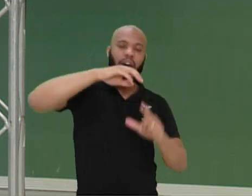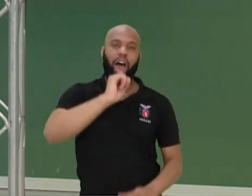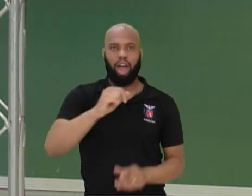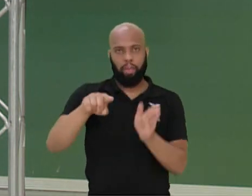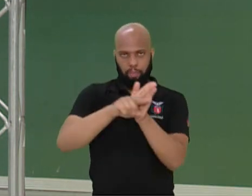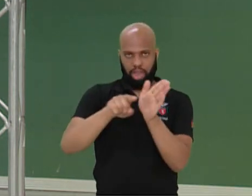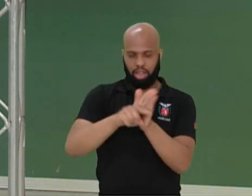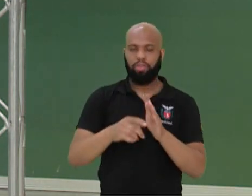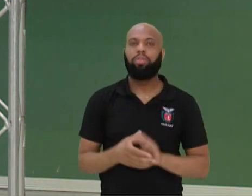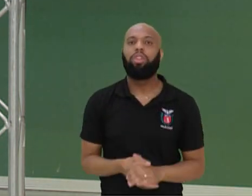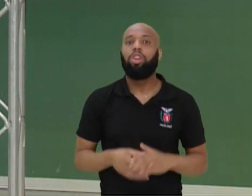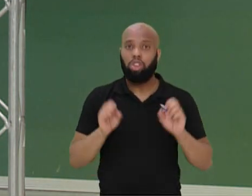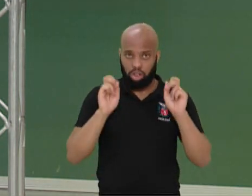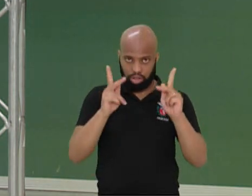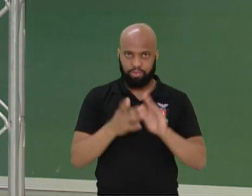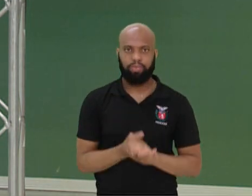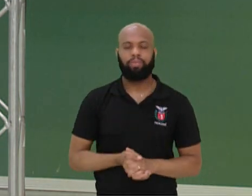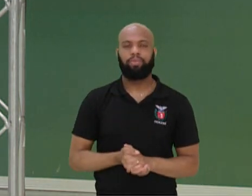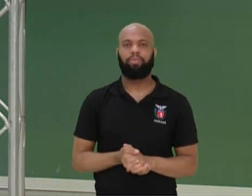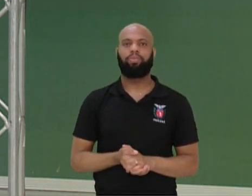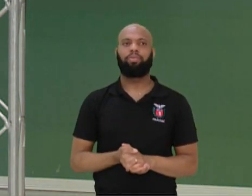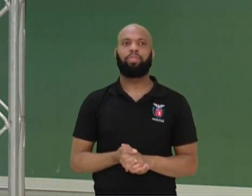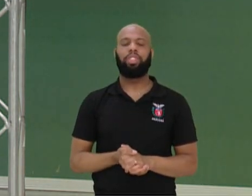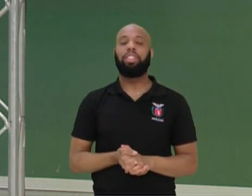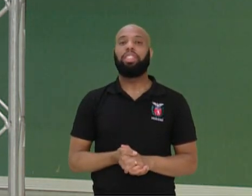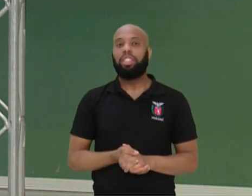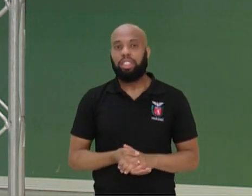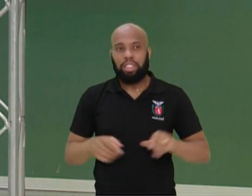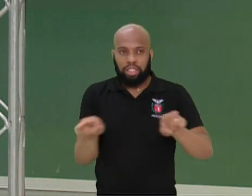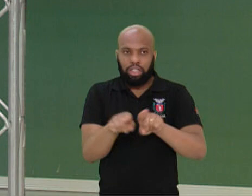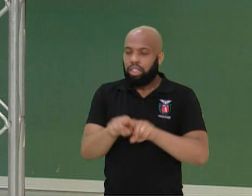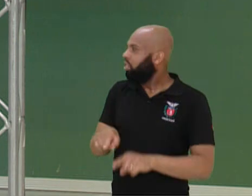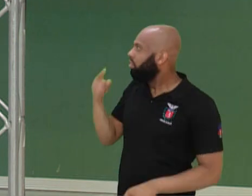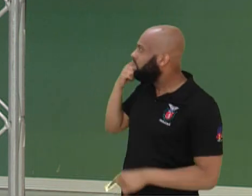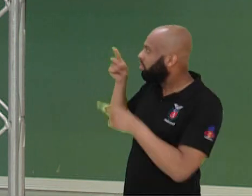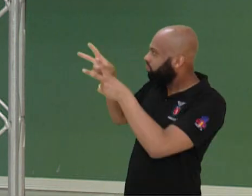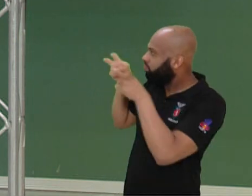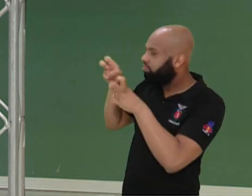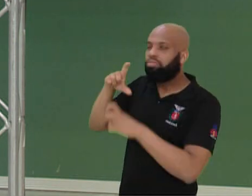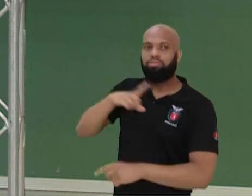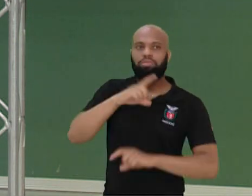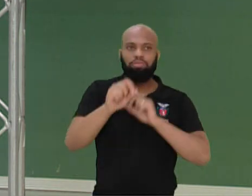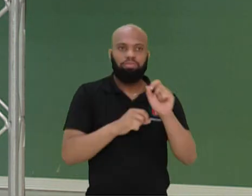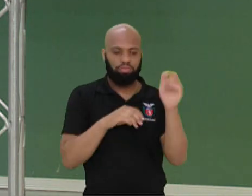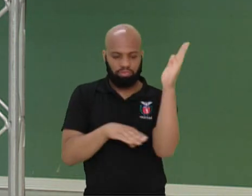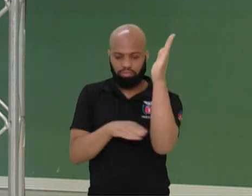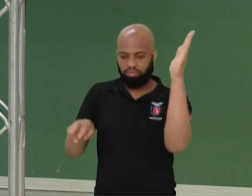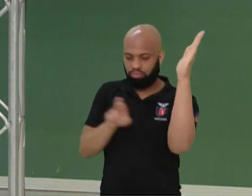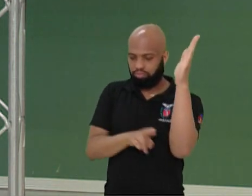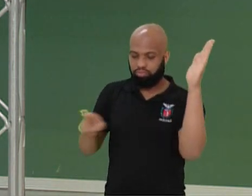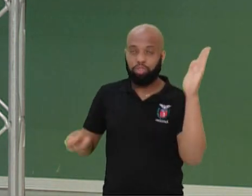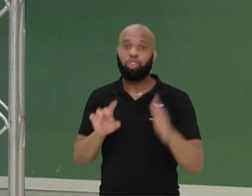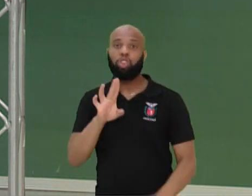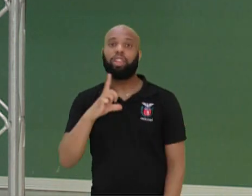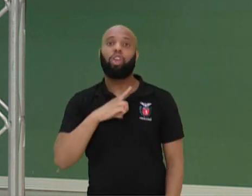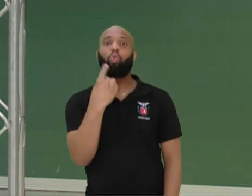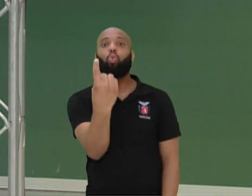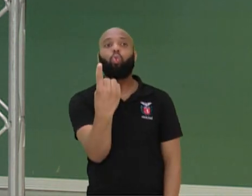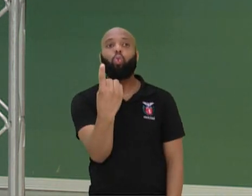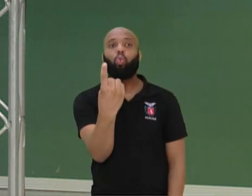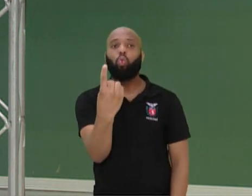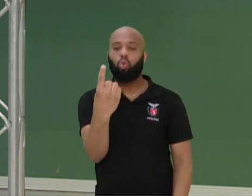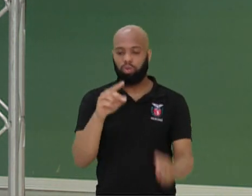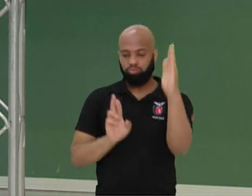sempre lembre-se disso, ok? E aqui você pode perceber, ó, que a minha raiz é única. O gráfico vem aqui e